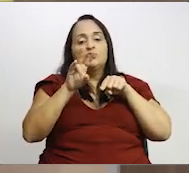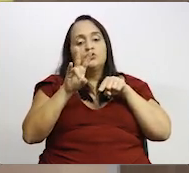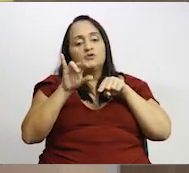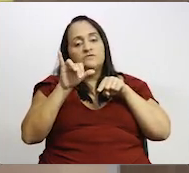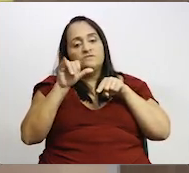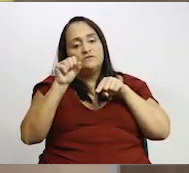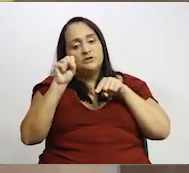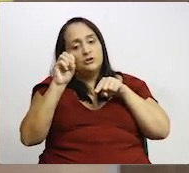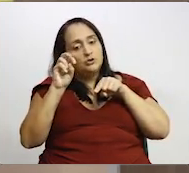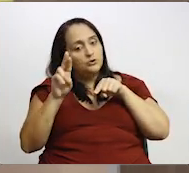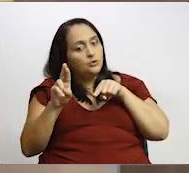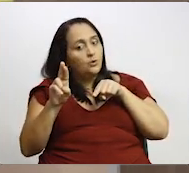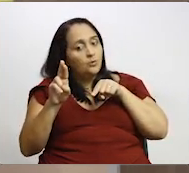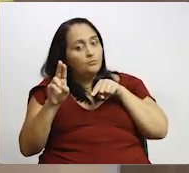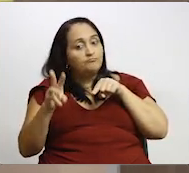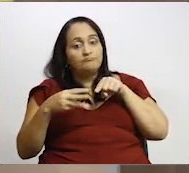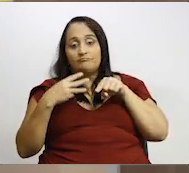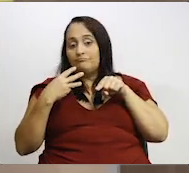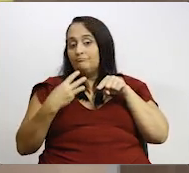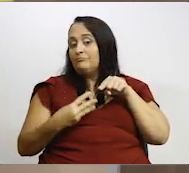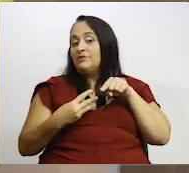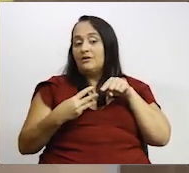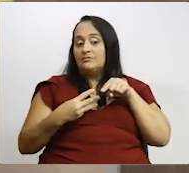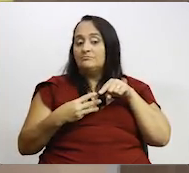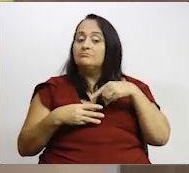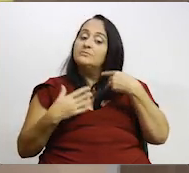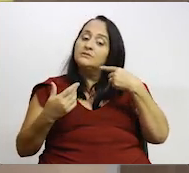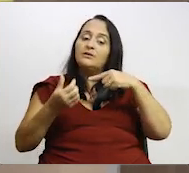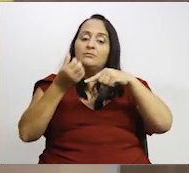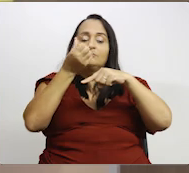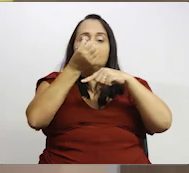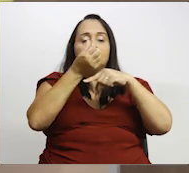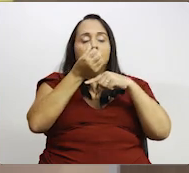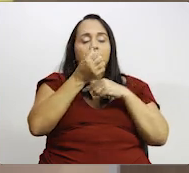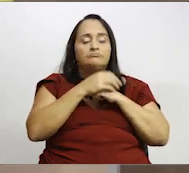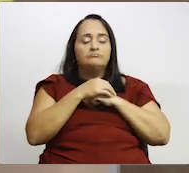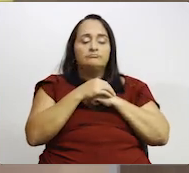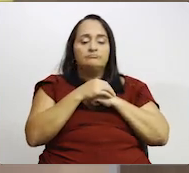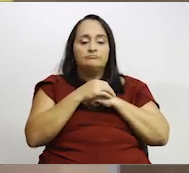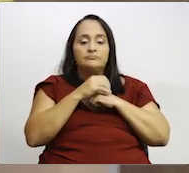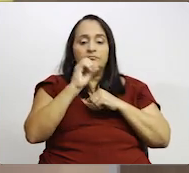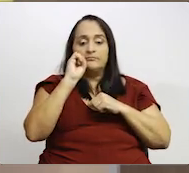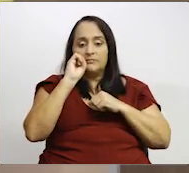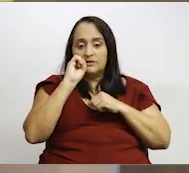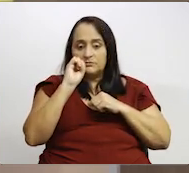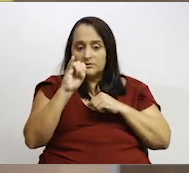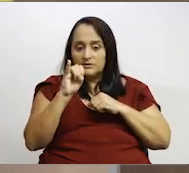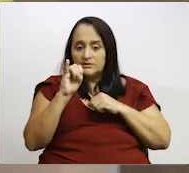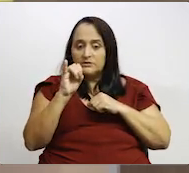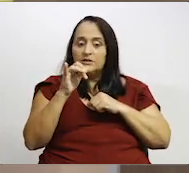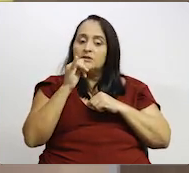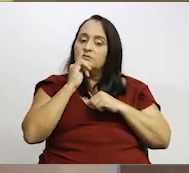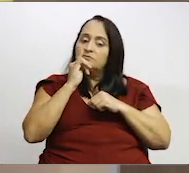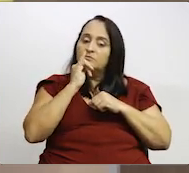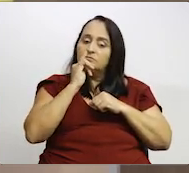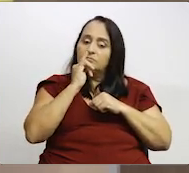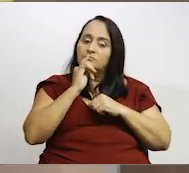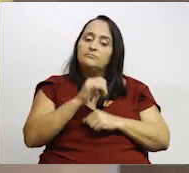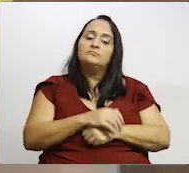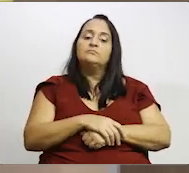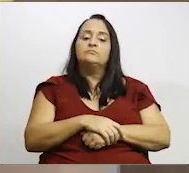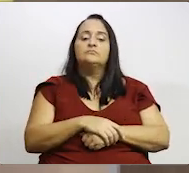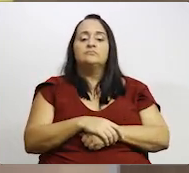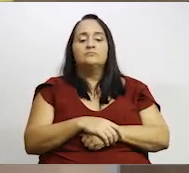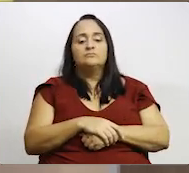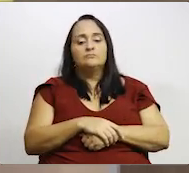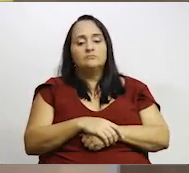para 3 pessoas. E isso é o básico de uma conta de divisão. Então, se eu for fazer o algoritmo, eu